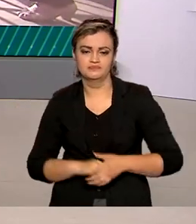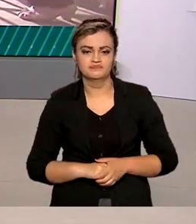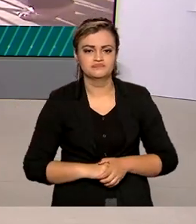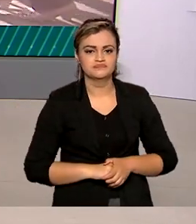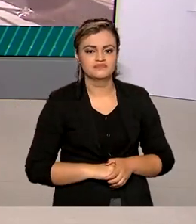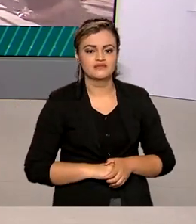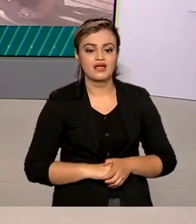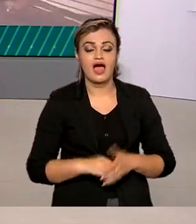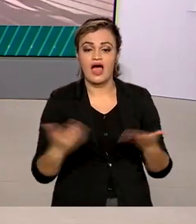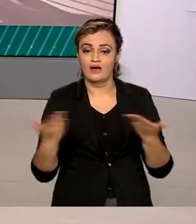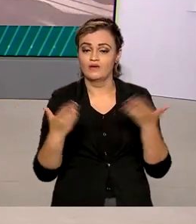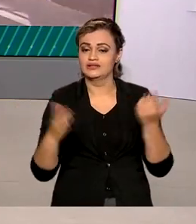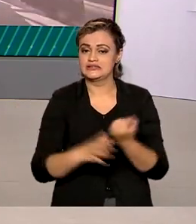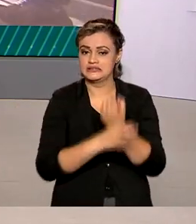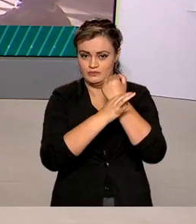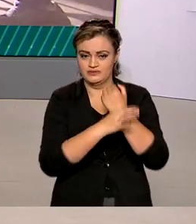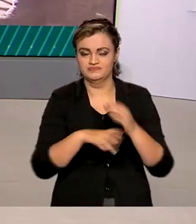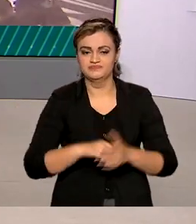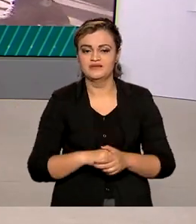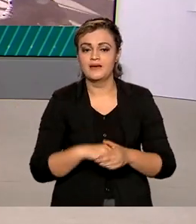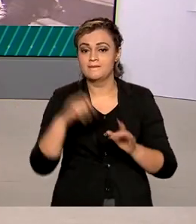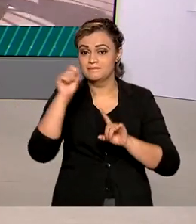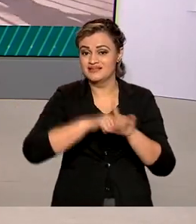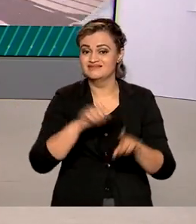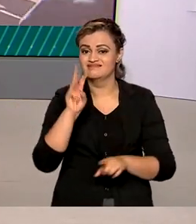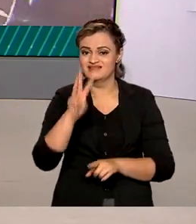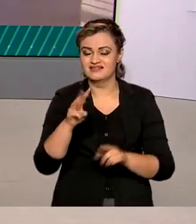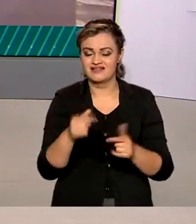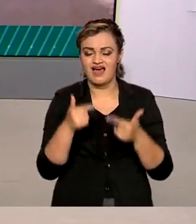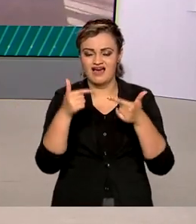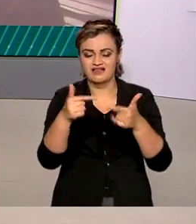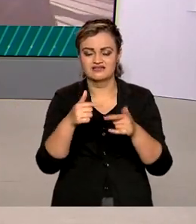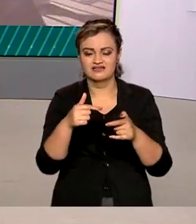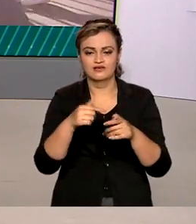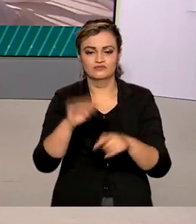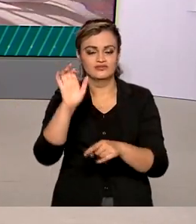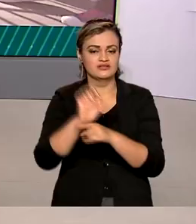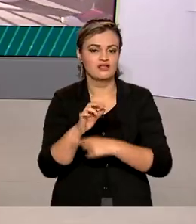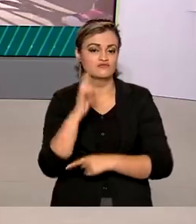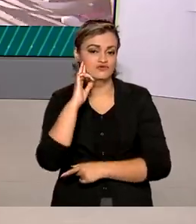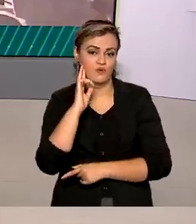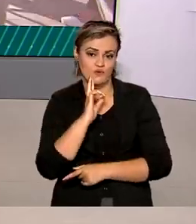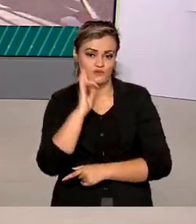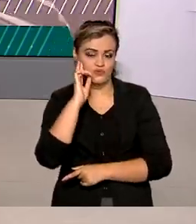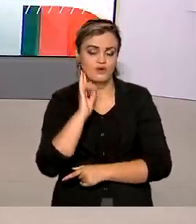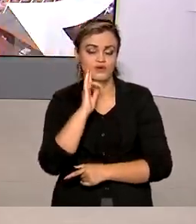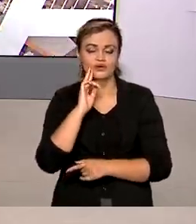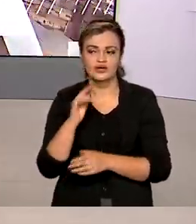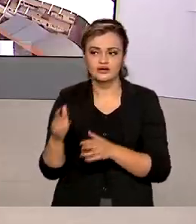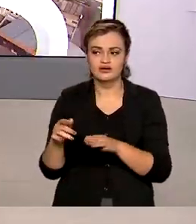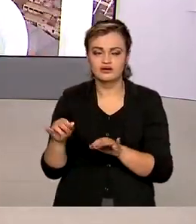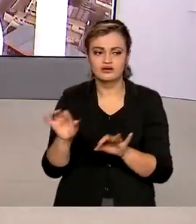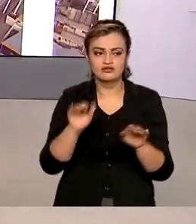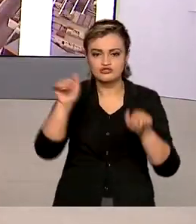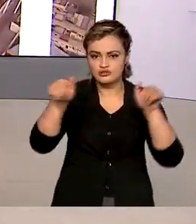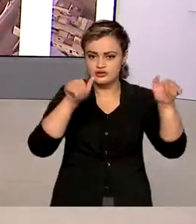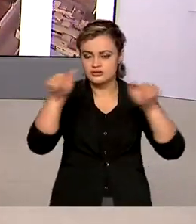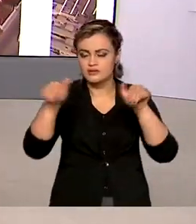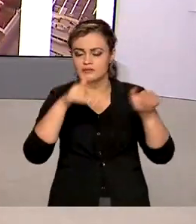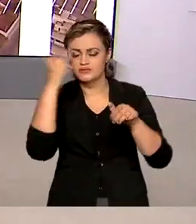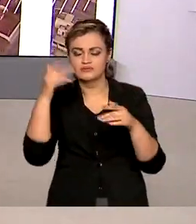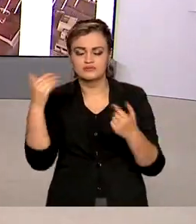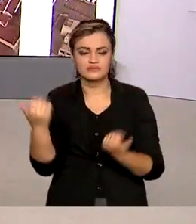Vamos falar agora de segurança. Por três meses, a Operação Rondônia vai integrar forças federais e estaduais no combate ao crime